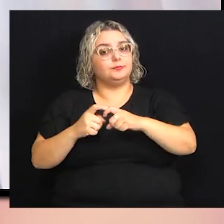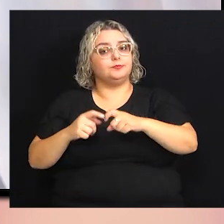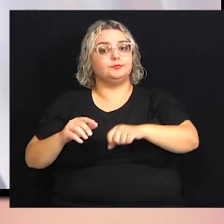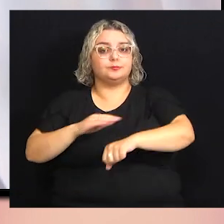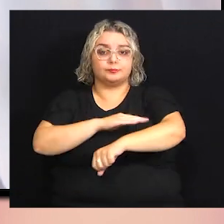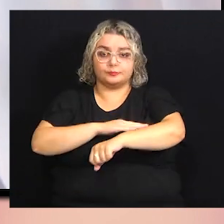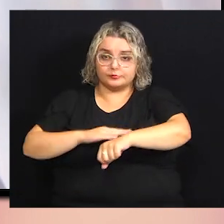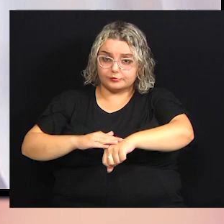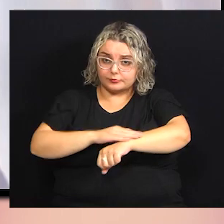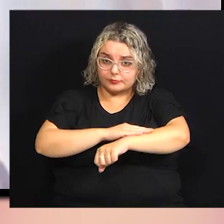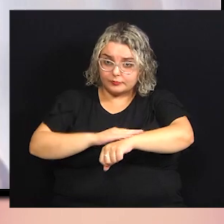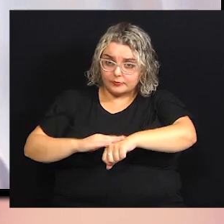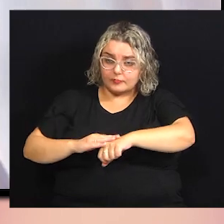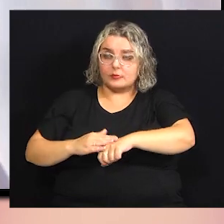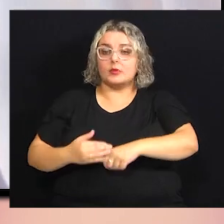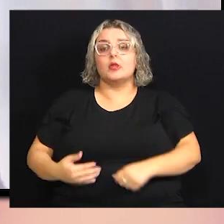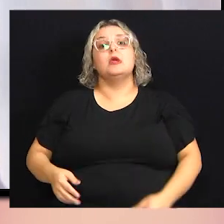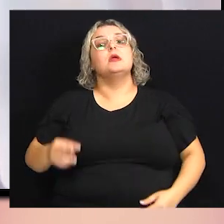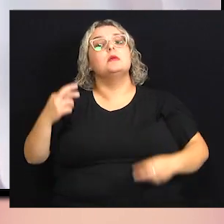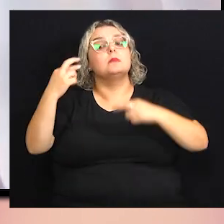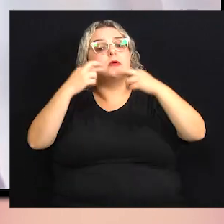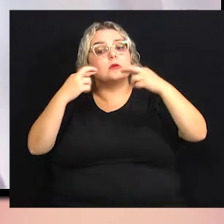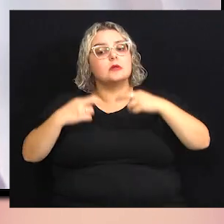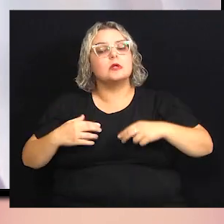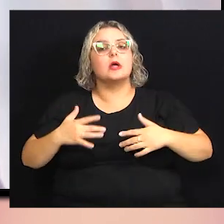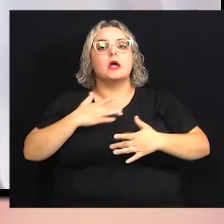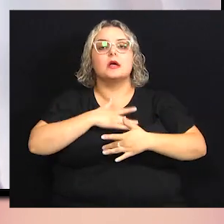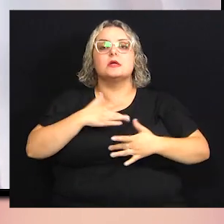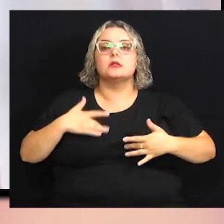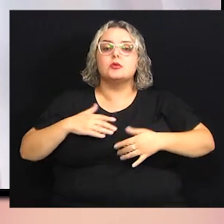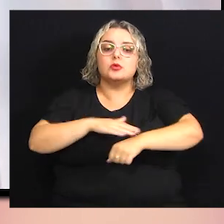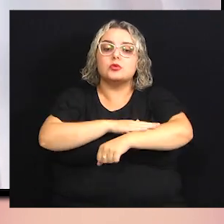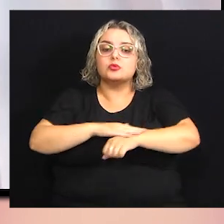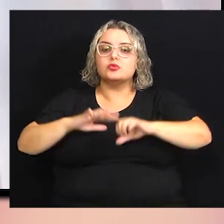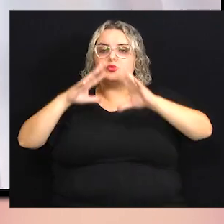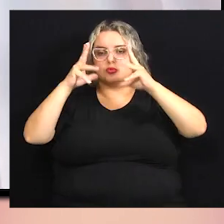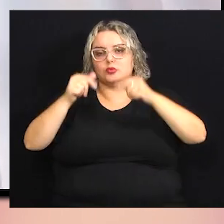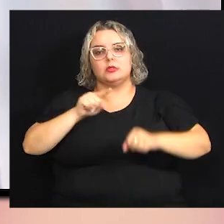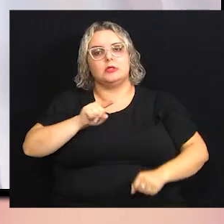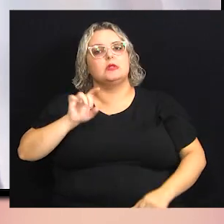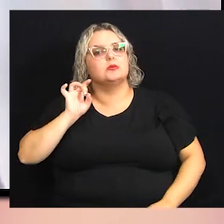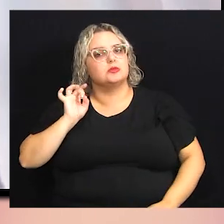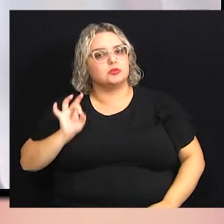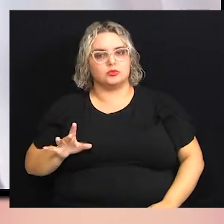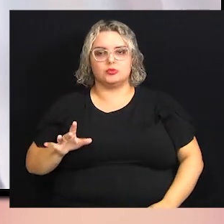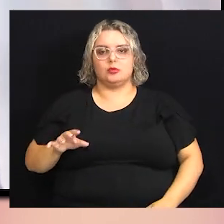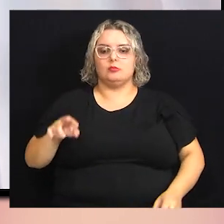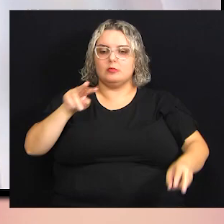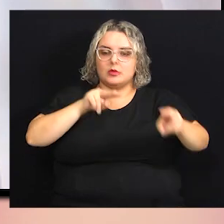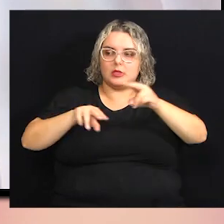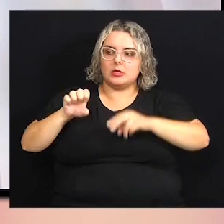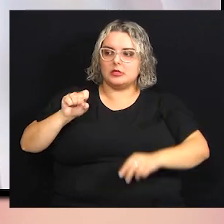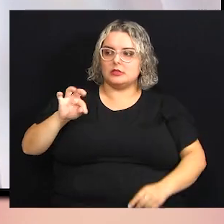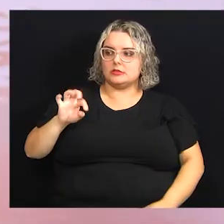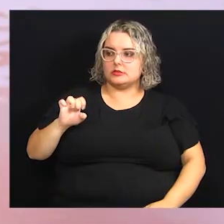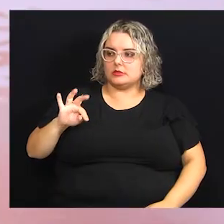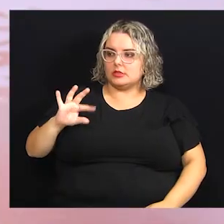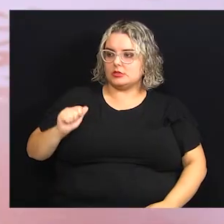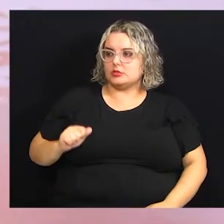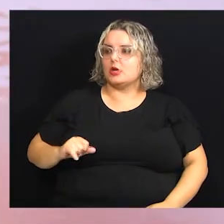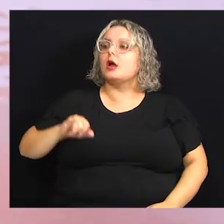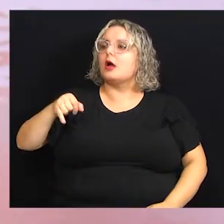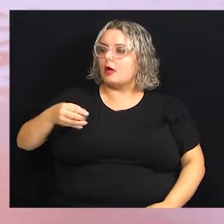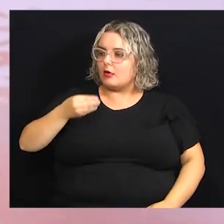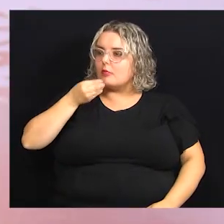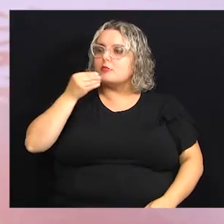dermatologista e procurar mais o dermatologista para olhar a saúde da pele como uma forma geral e não só para a estética.